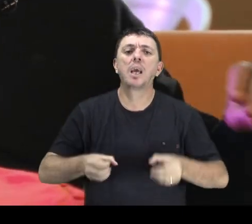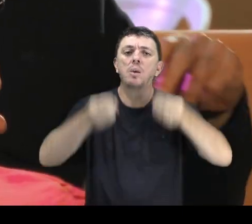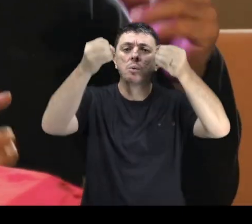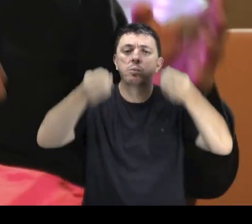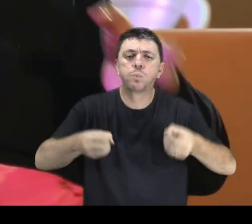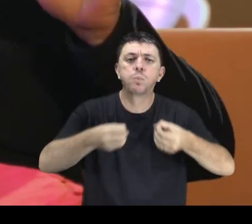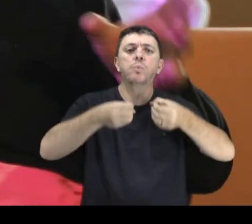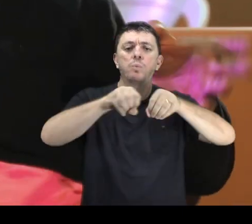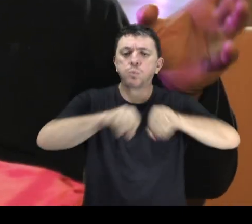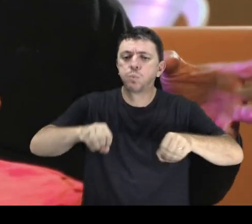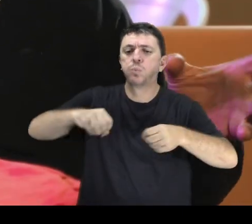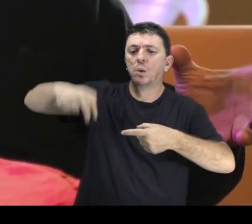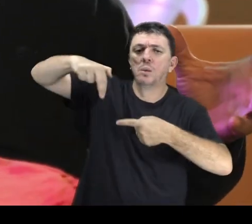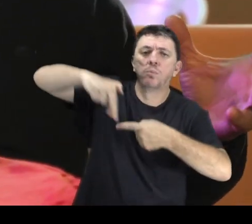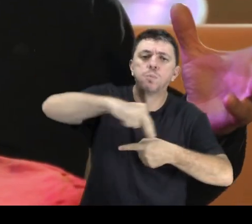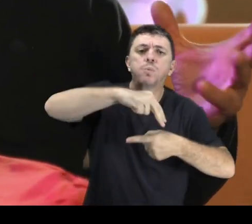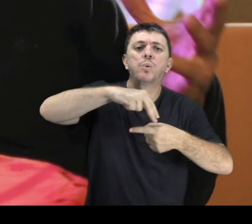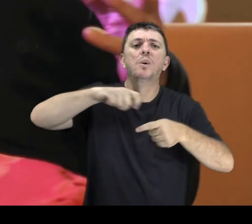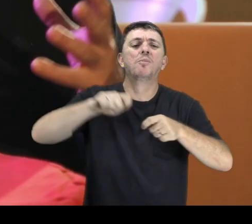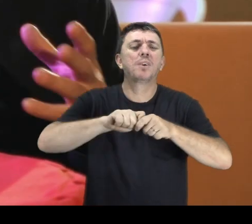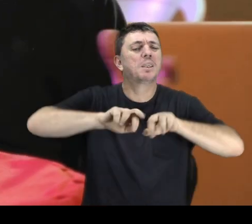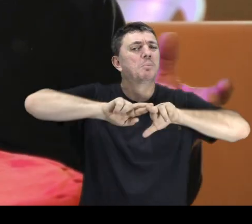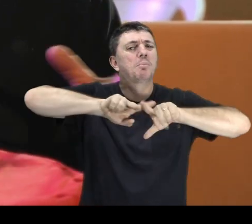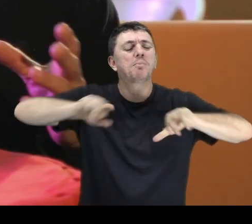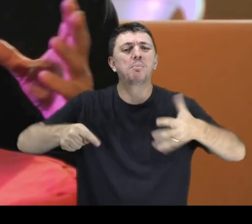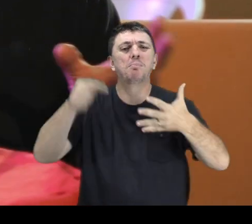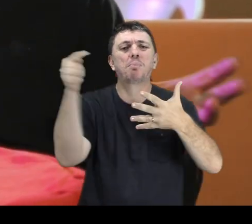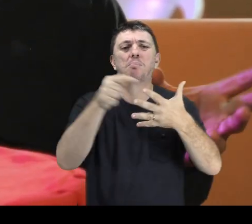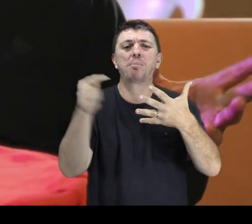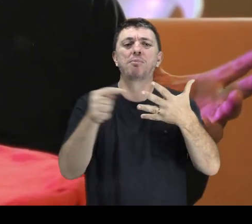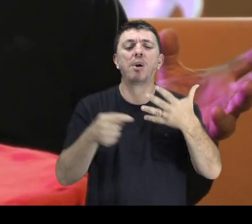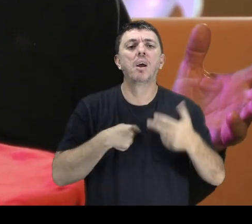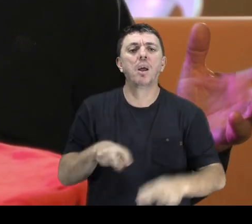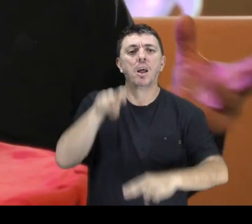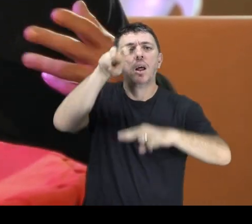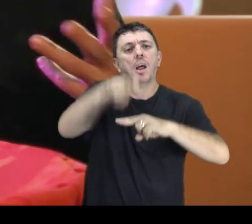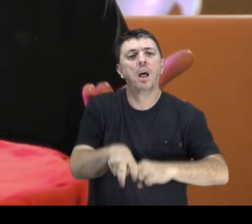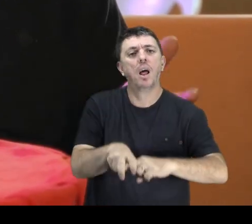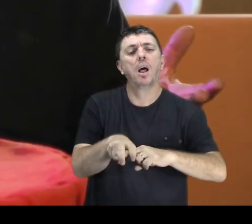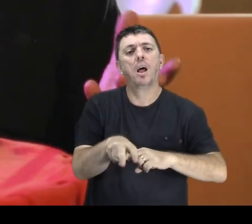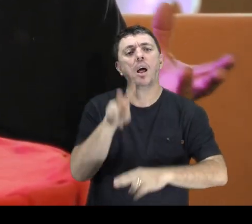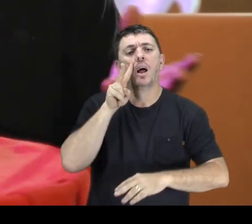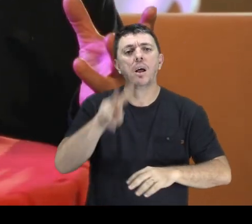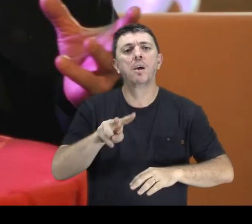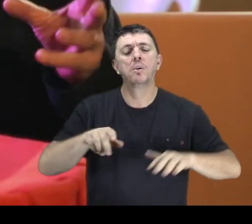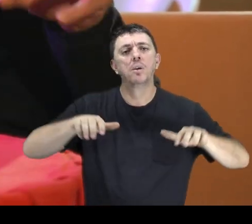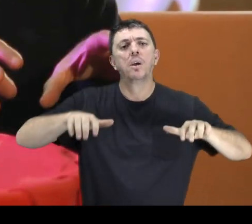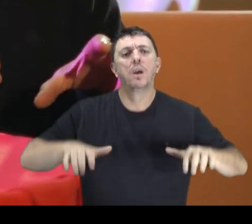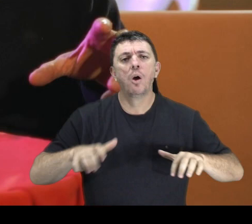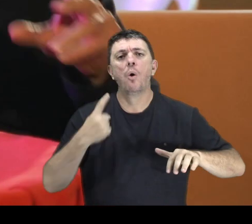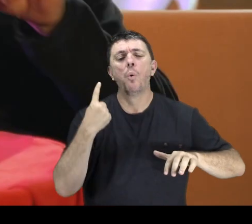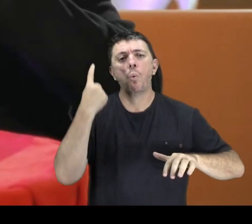fazendo contorção, galera no malabares. Eu fiquei sentado ali, acho que uma hora. Eu falei, é isso que eu quero fazer.